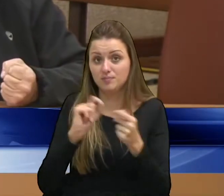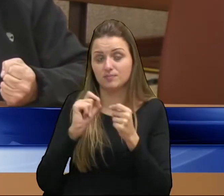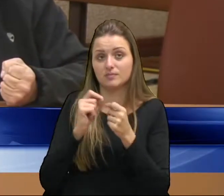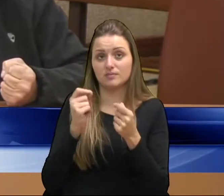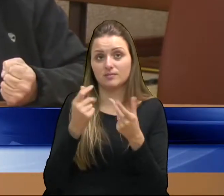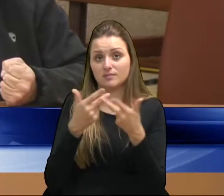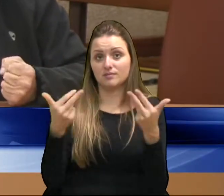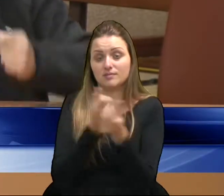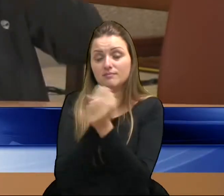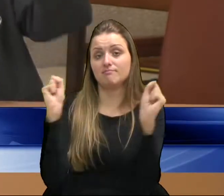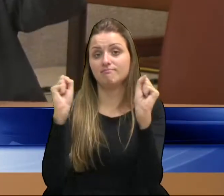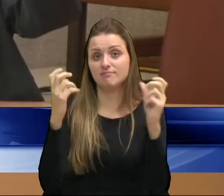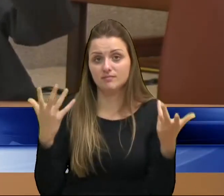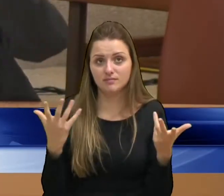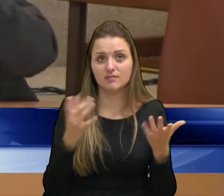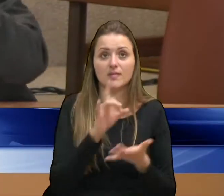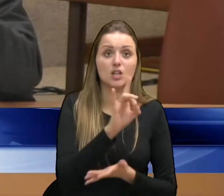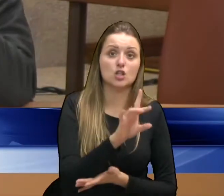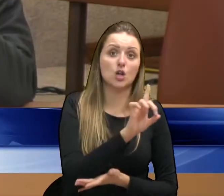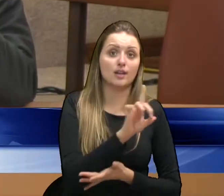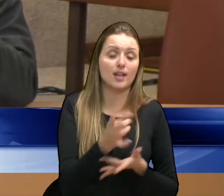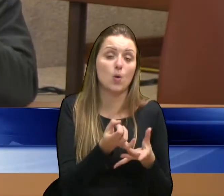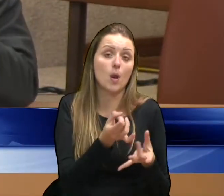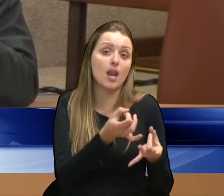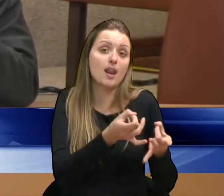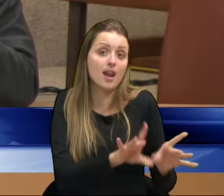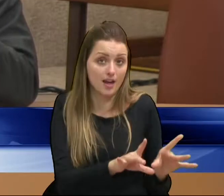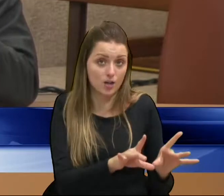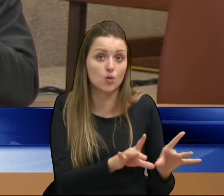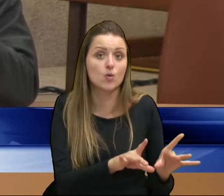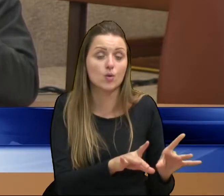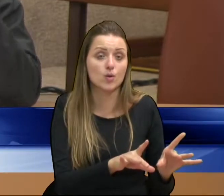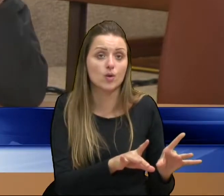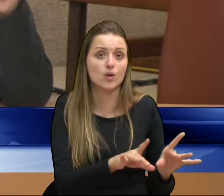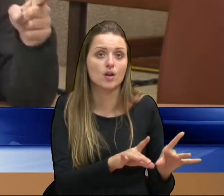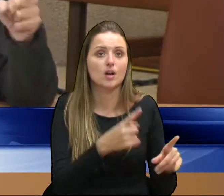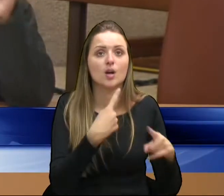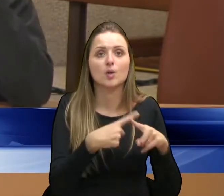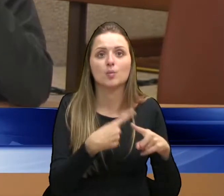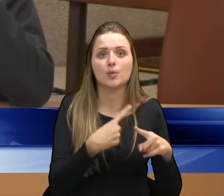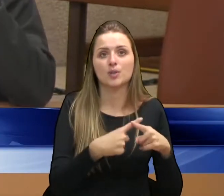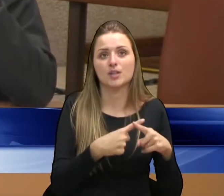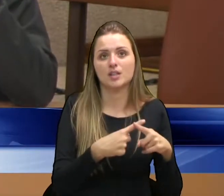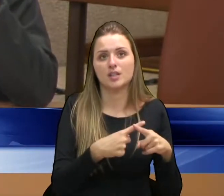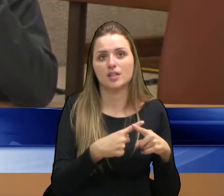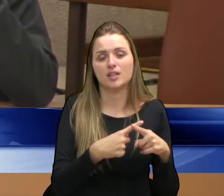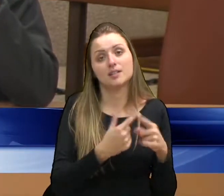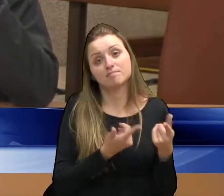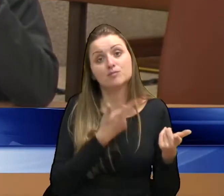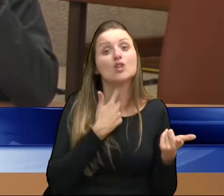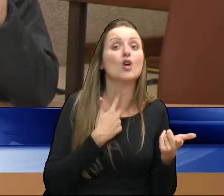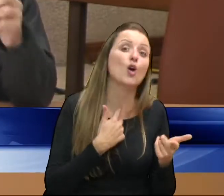isso hoje. Só não largaram isto porque pegaram amor